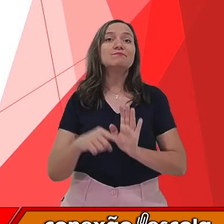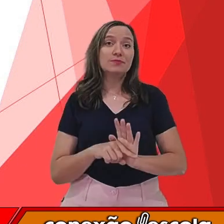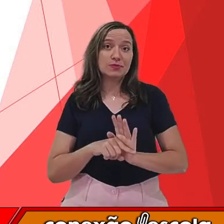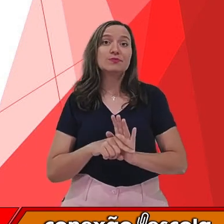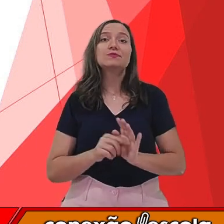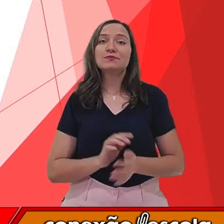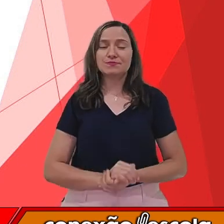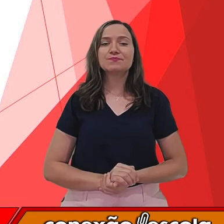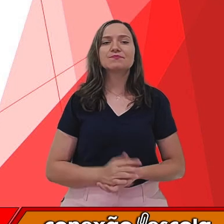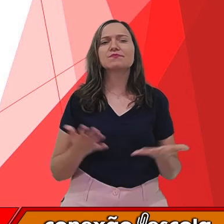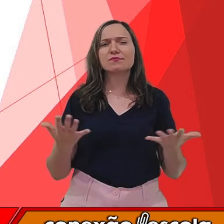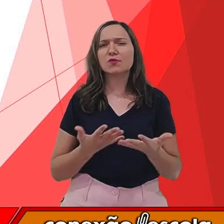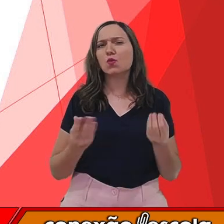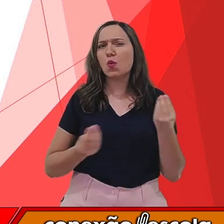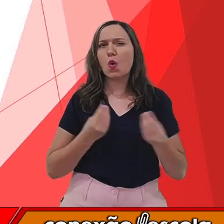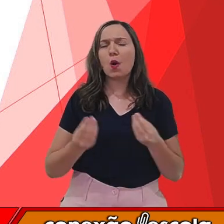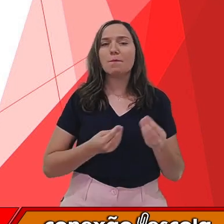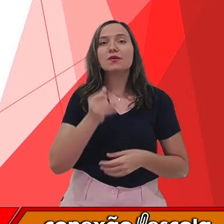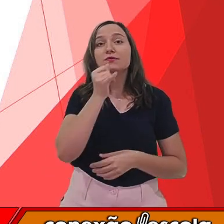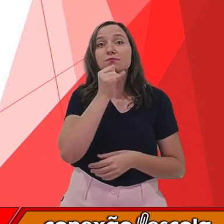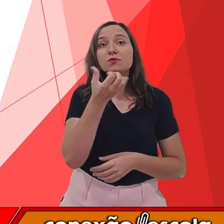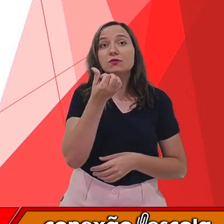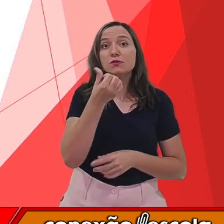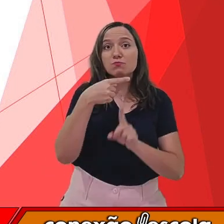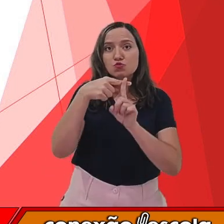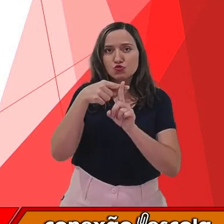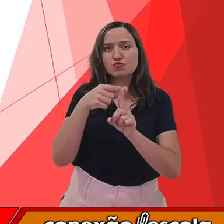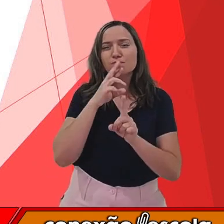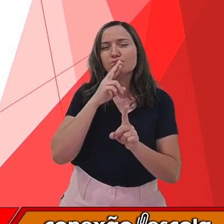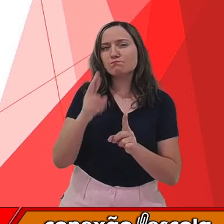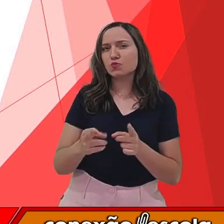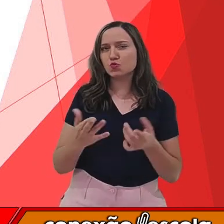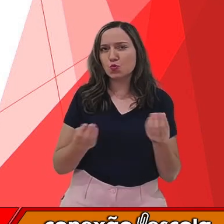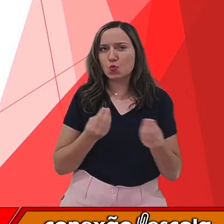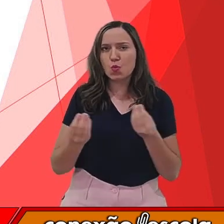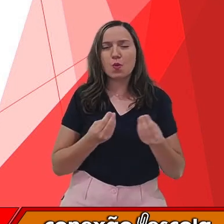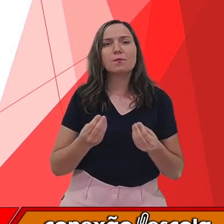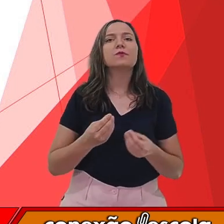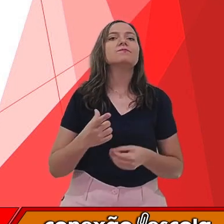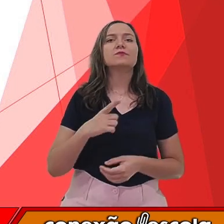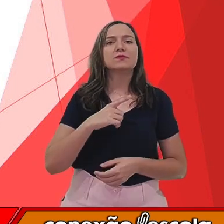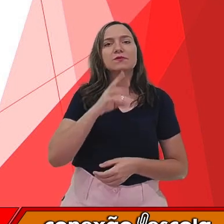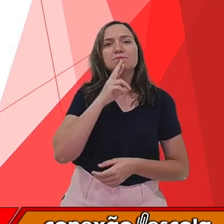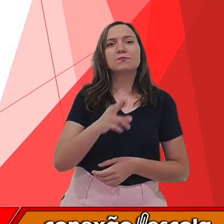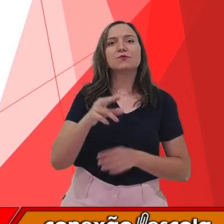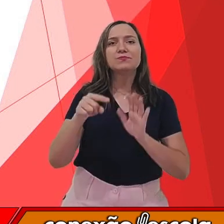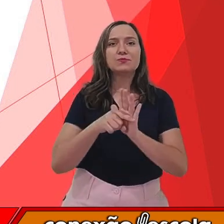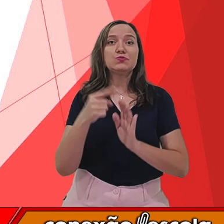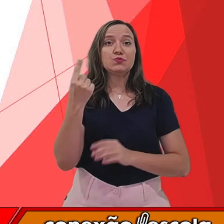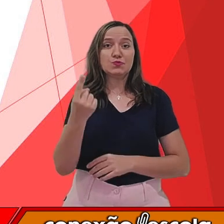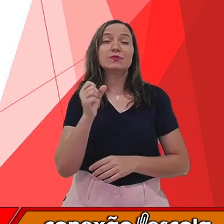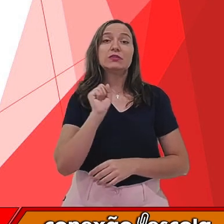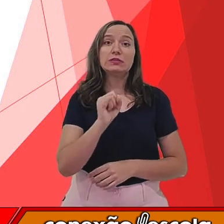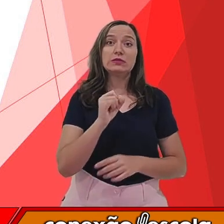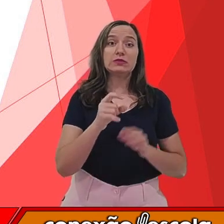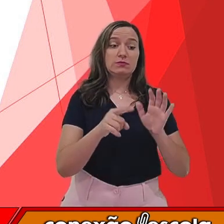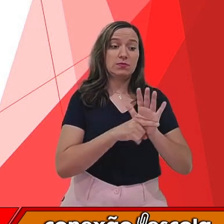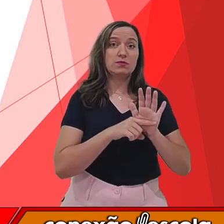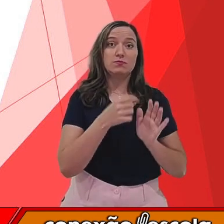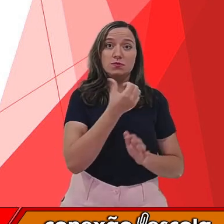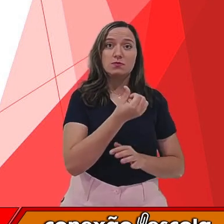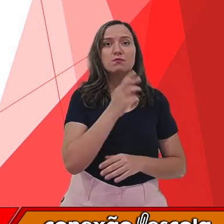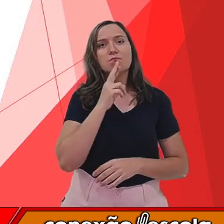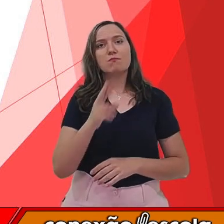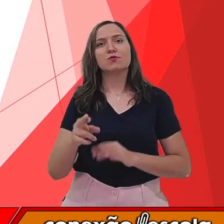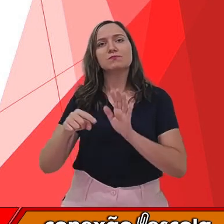menos fazendo com os tênis Positivo eu tenho resposta menos um e fazendo com vocês negativa eu